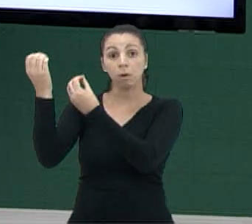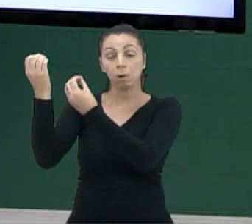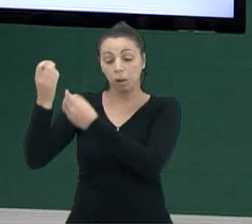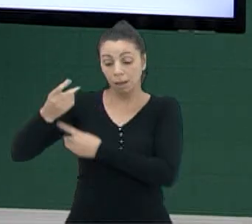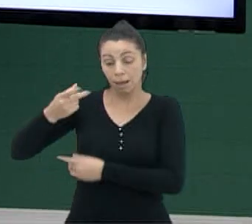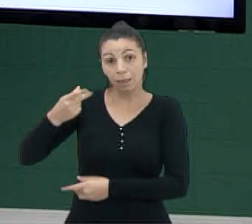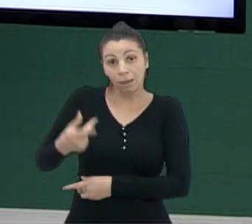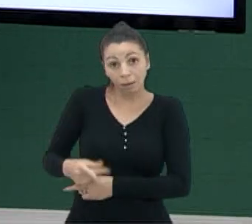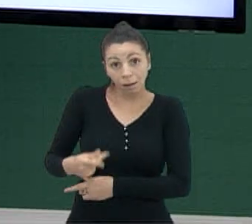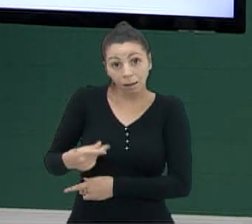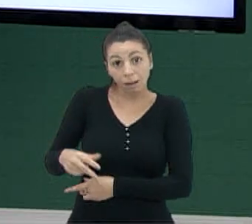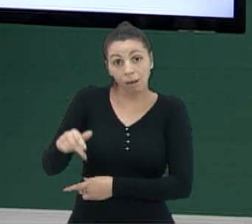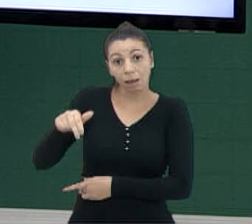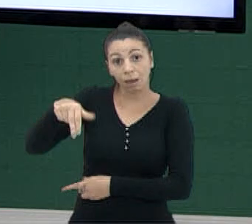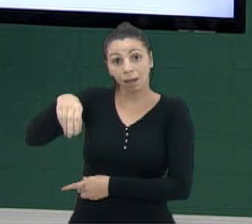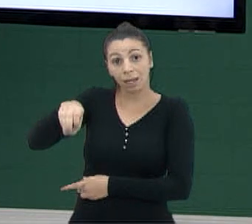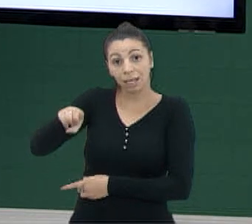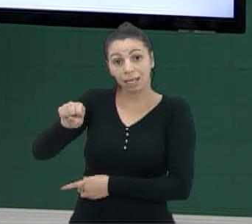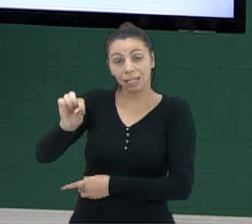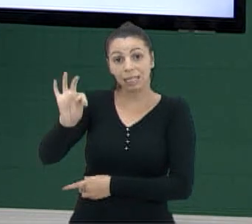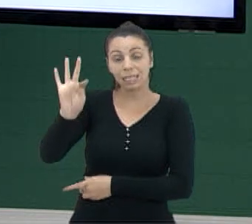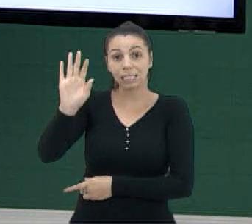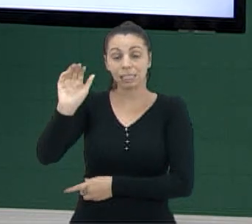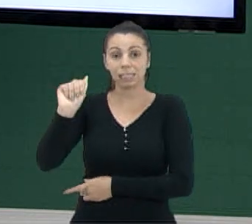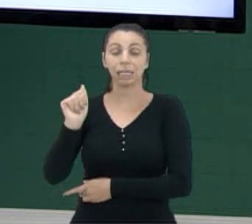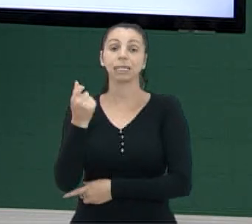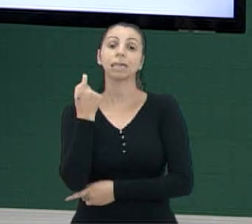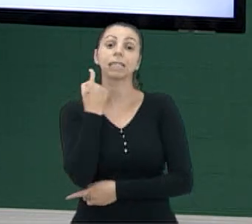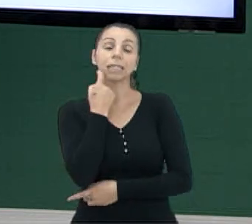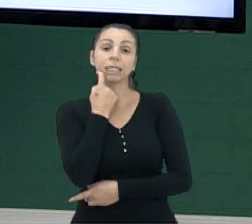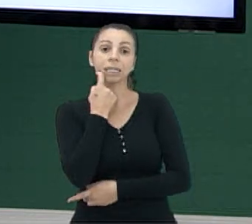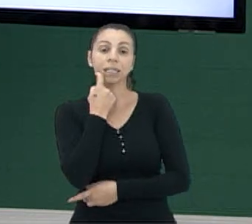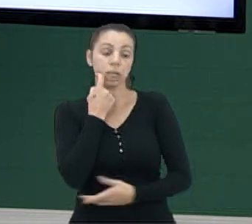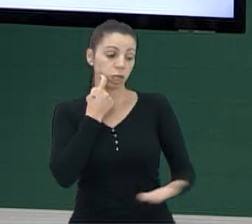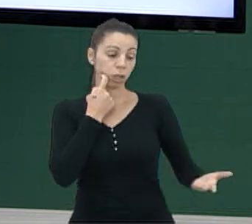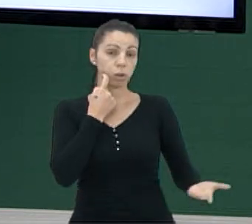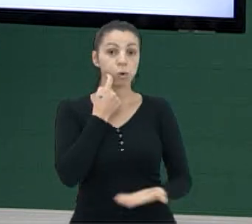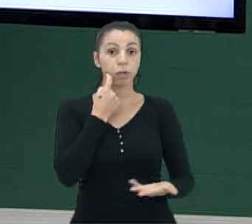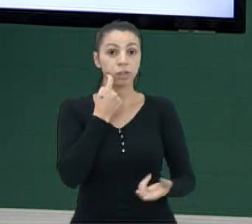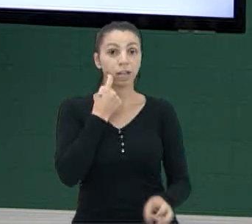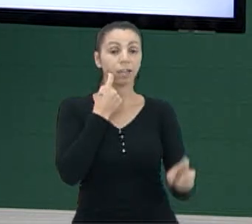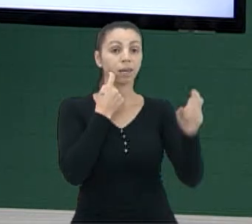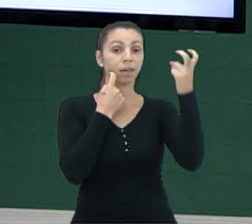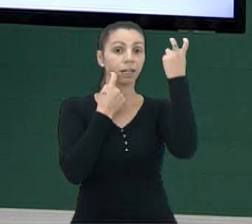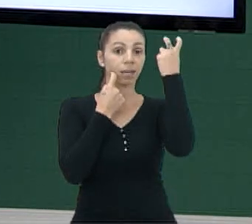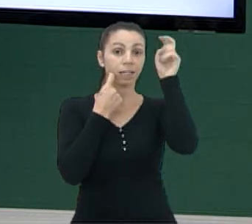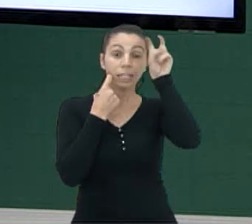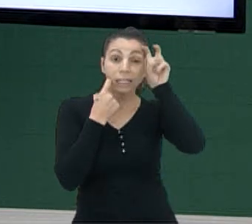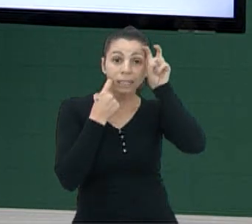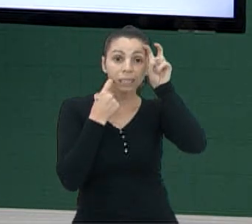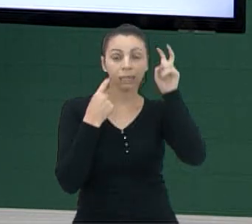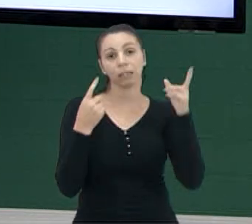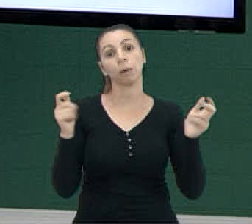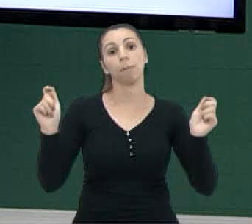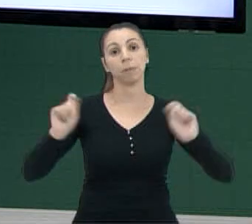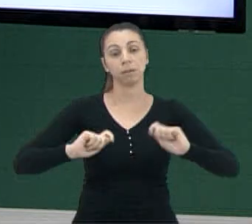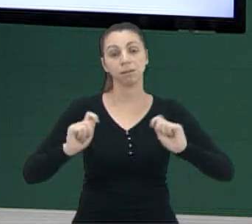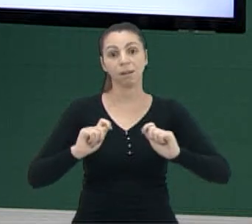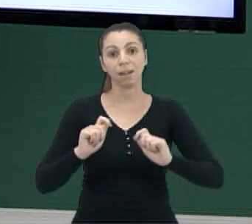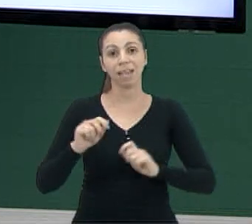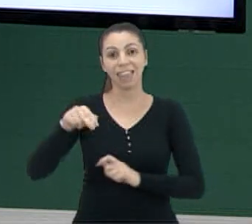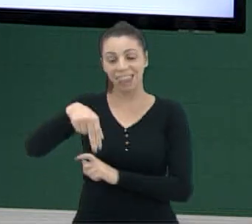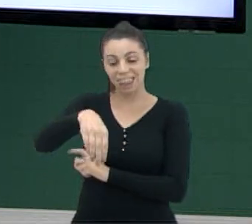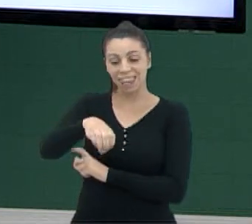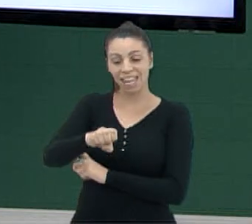nesta sexta-feira e hoje é quinta-feira. Então, eu vou dizer nesta, certo? E